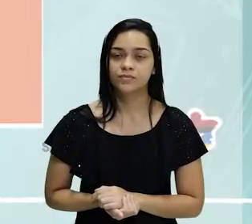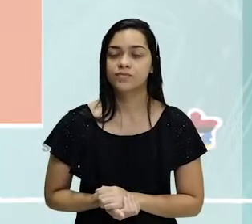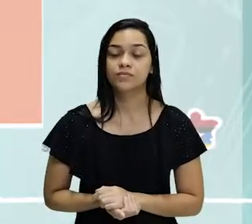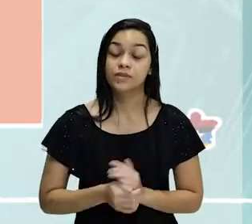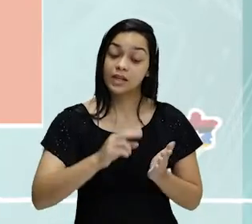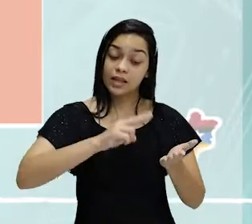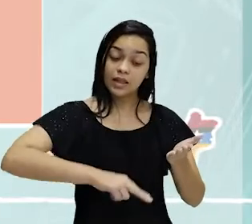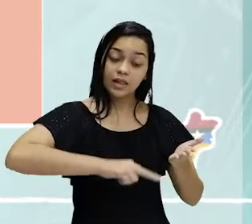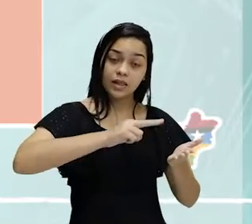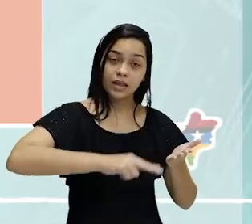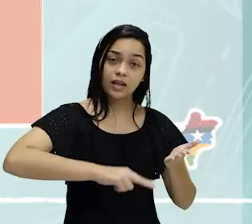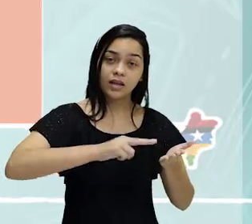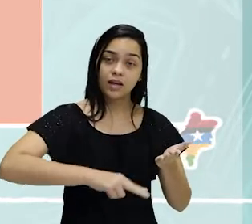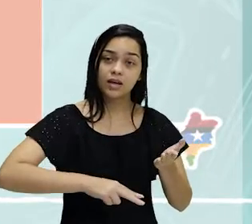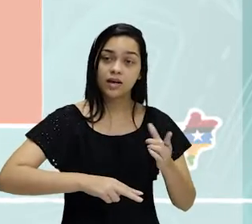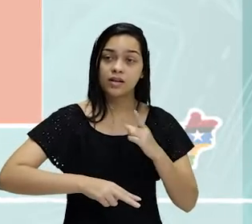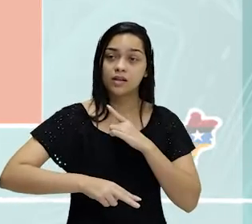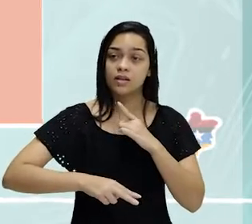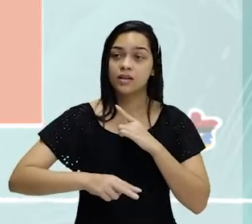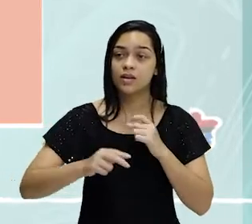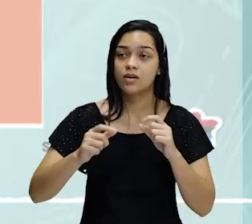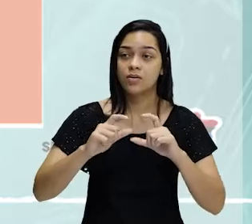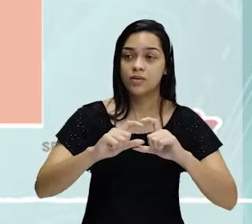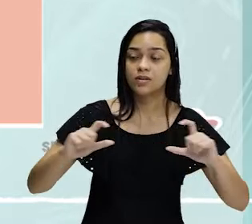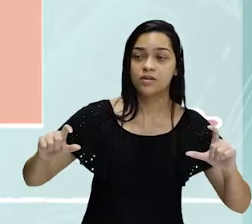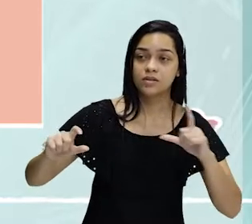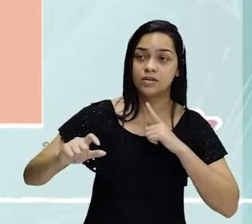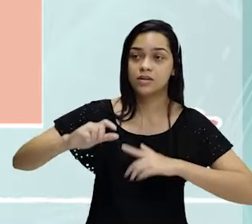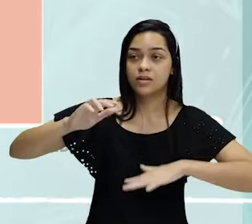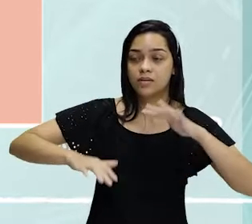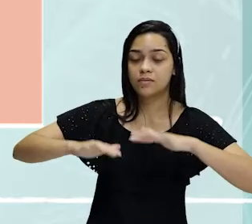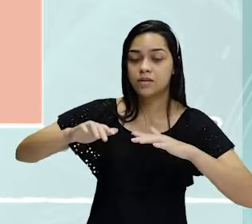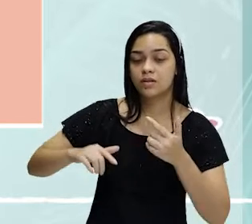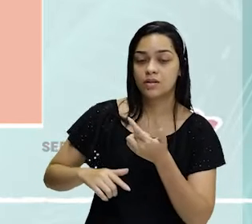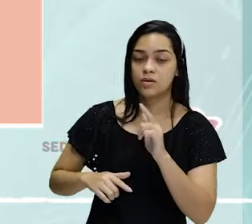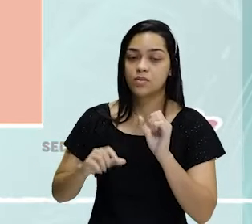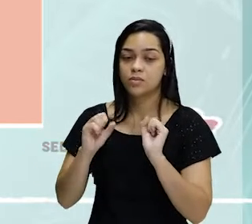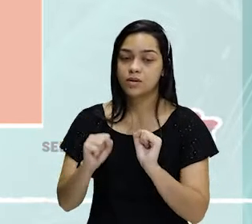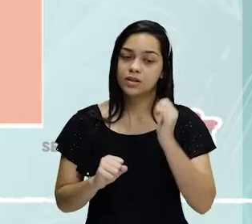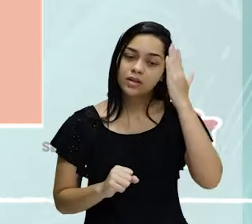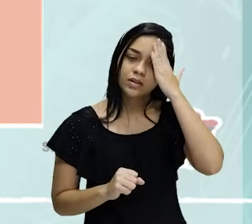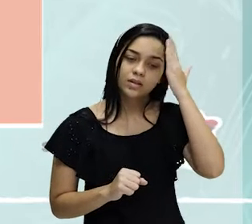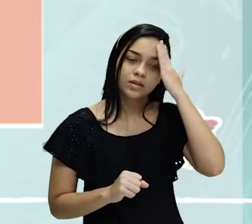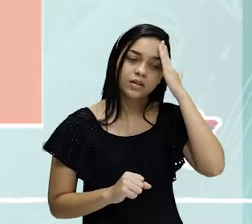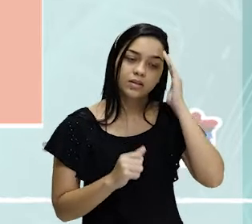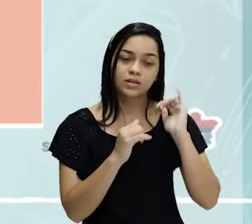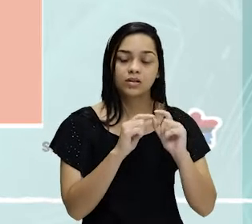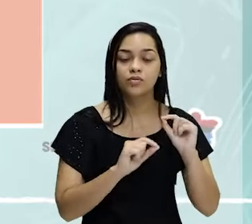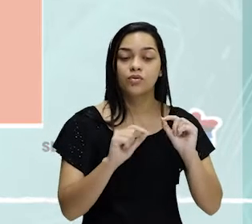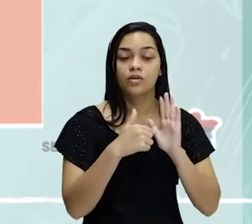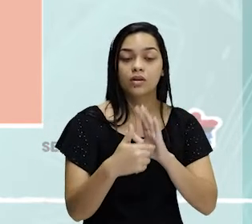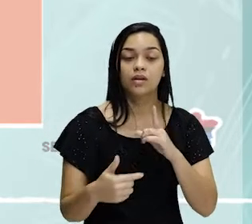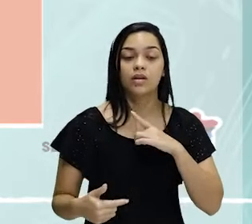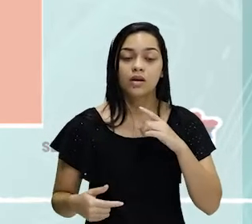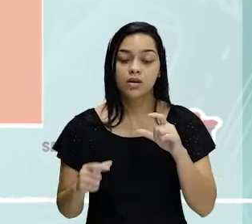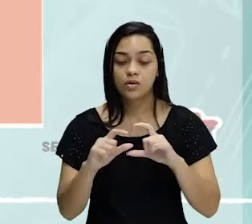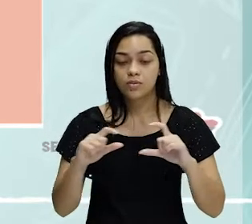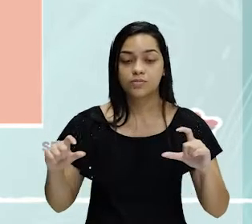Leia aí, ó. Quando há uma oração dependente da outra, para ser entendida, dizemos que ela é uma